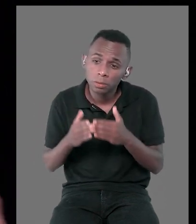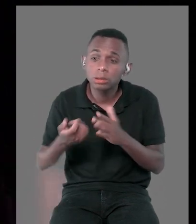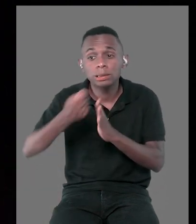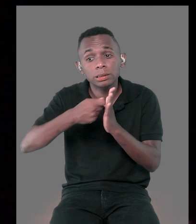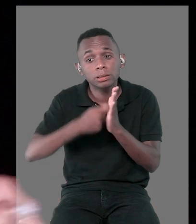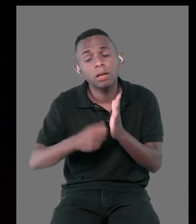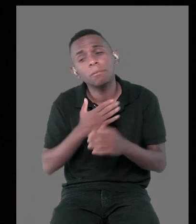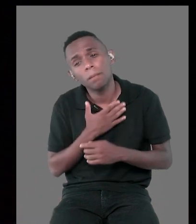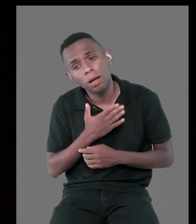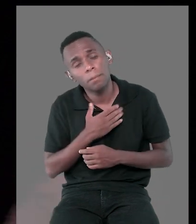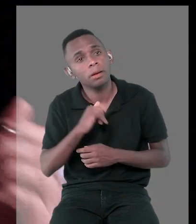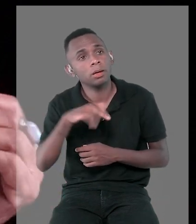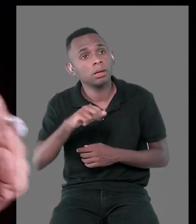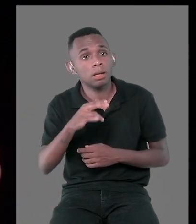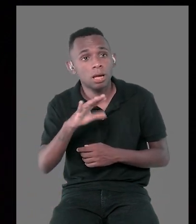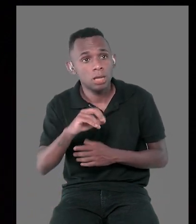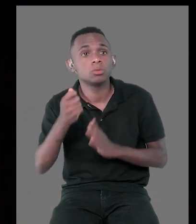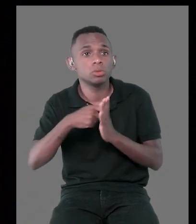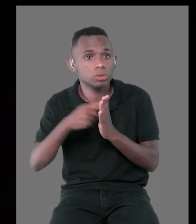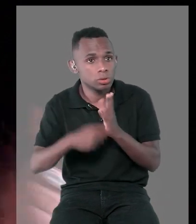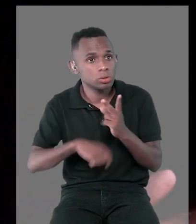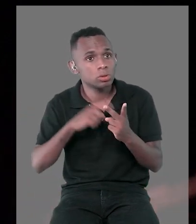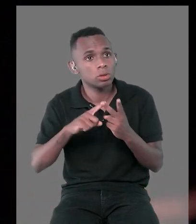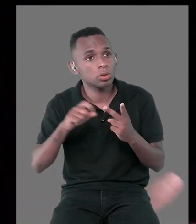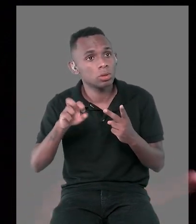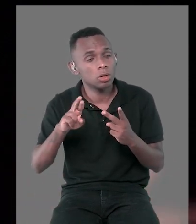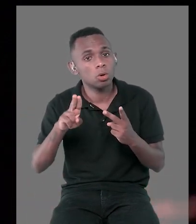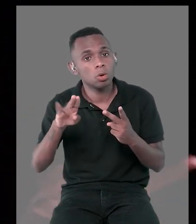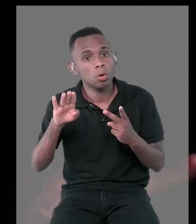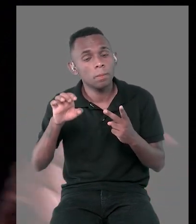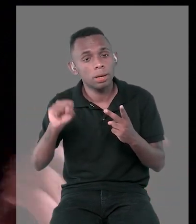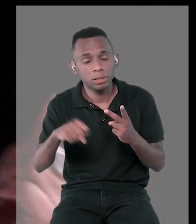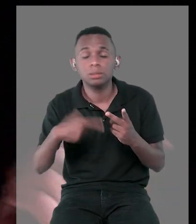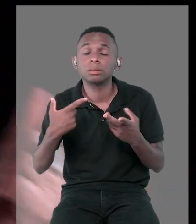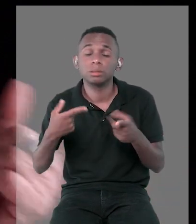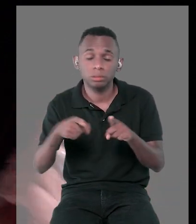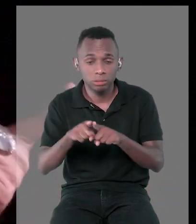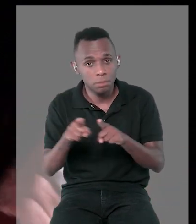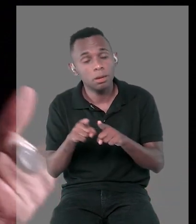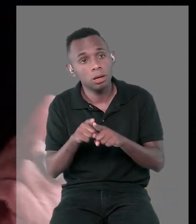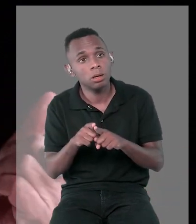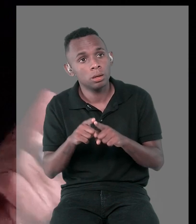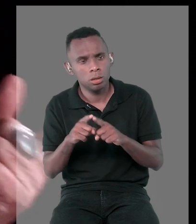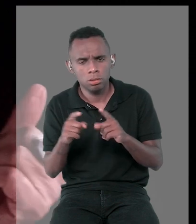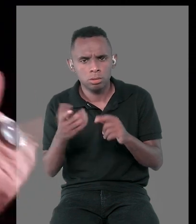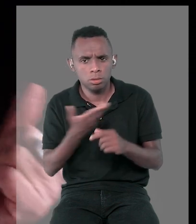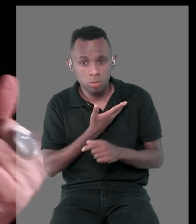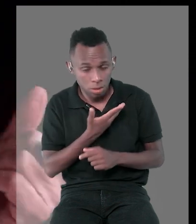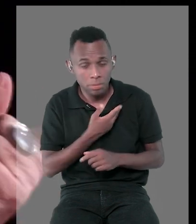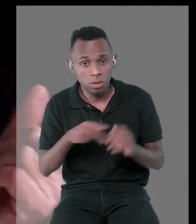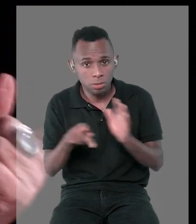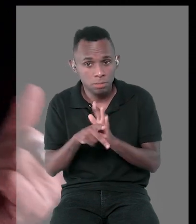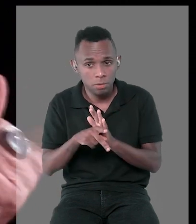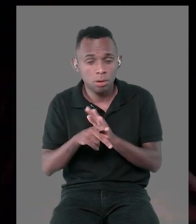encomendei, falei, escreve isso para mim. O Inácio Loyola escreveu. O Rubens Recupero, que conheceu a Clarice, foi até colega do